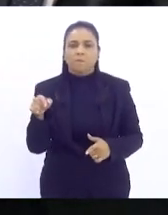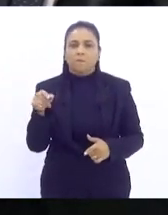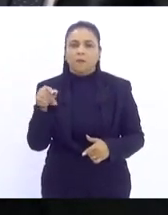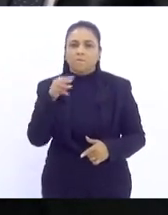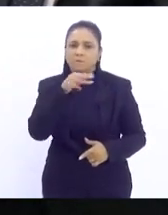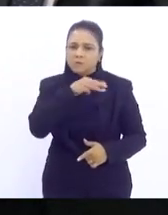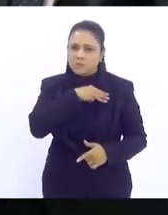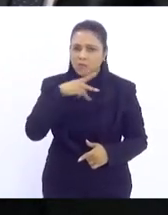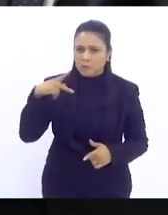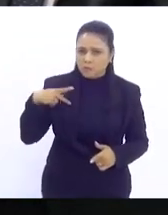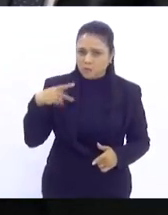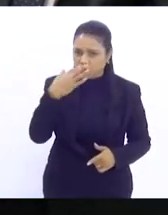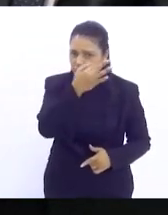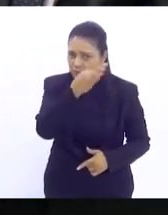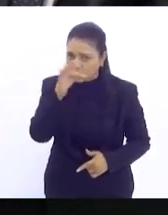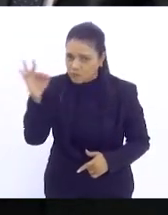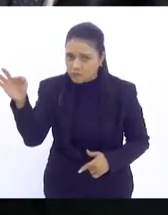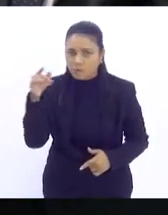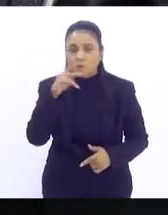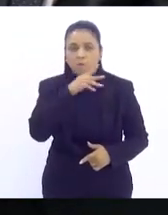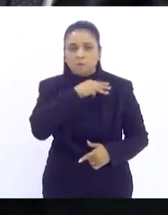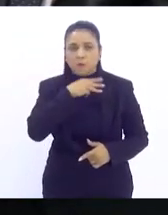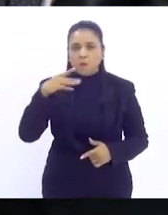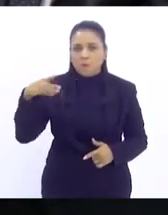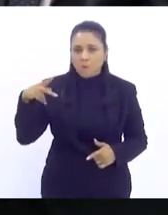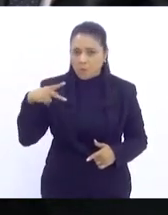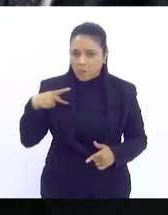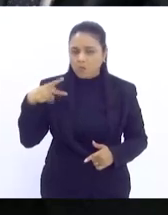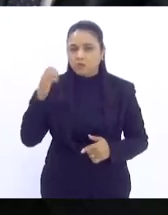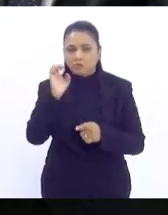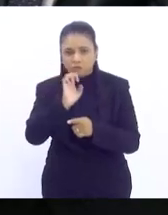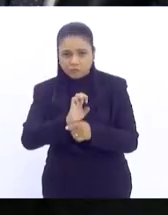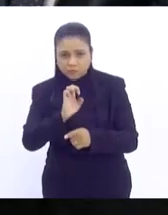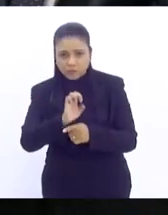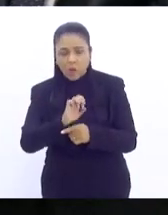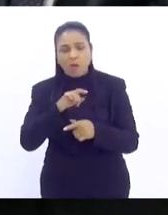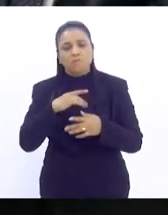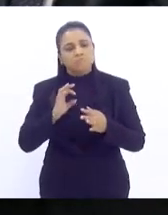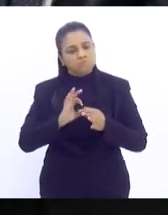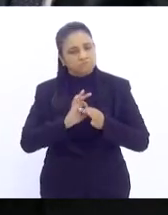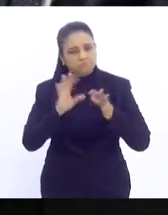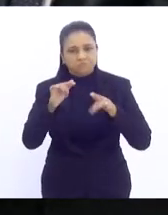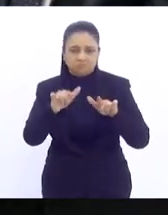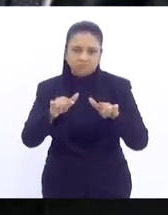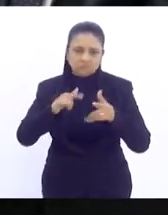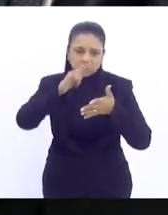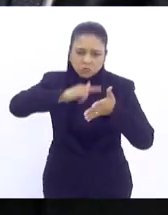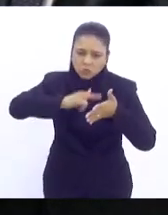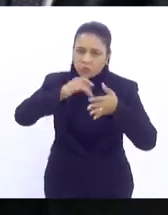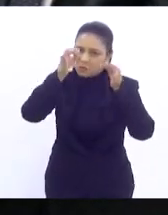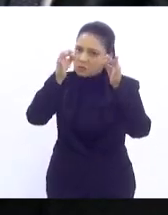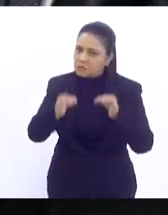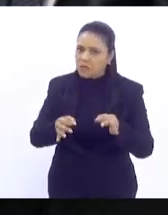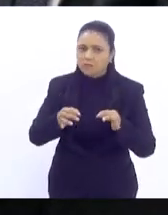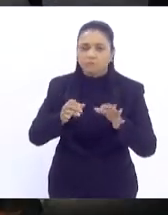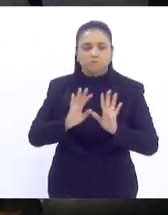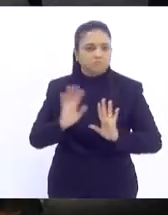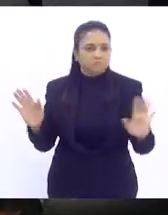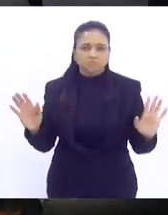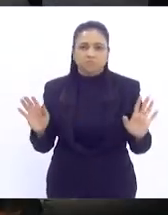com toda avaliação documental estão seguindo a licença etc e realmente está tudo correto